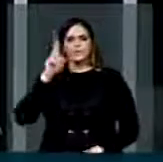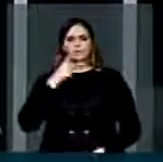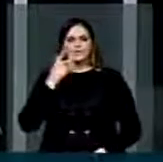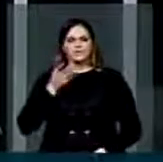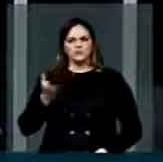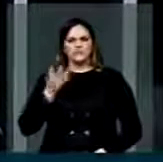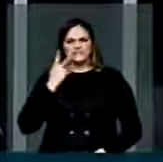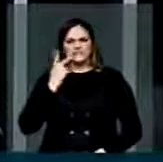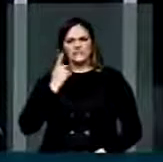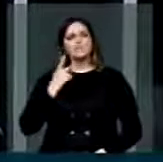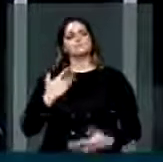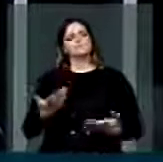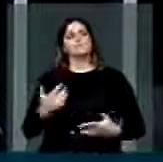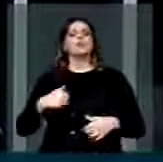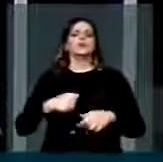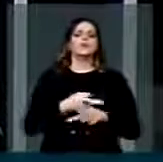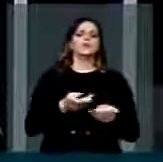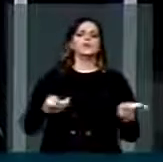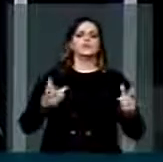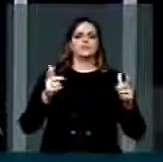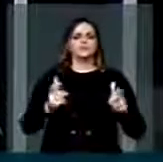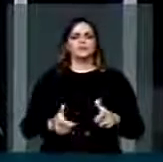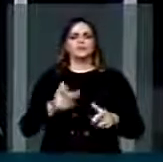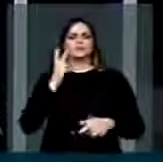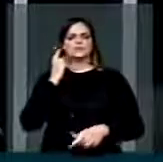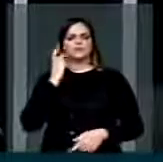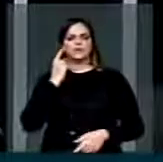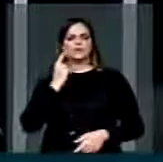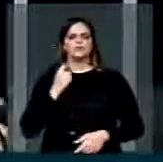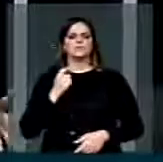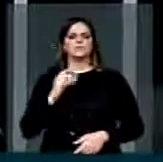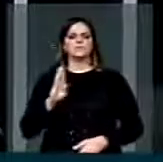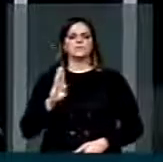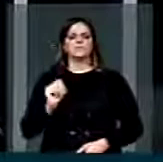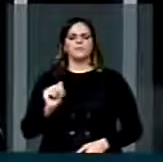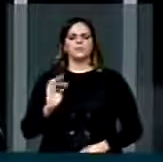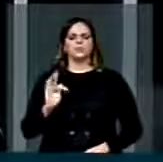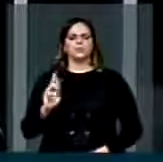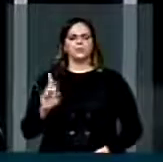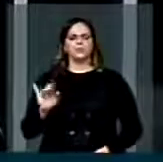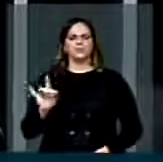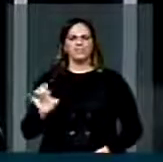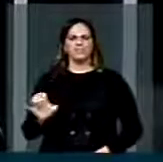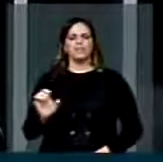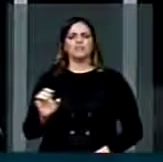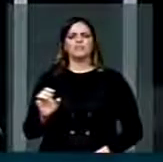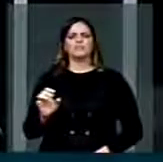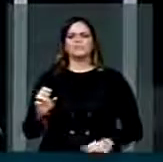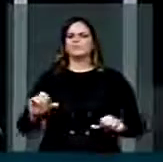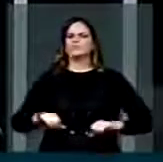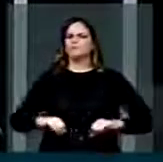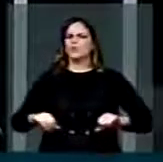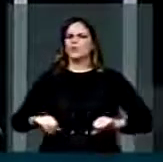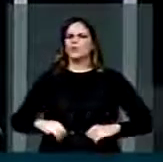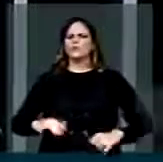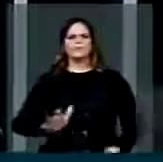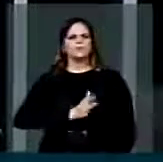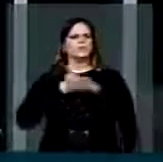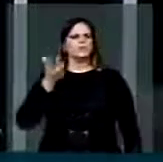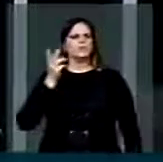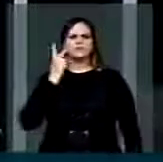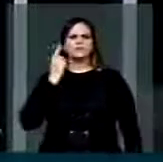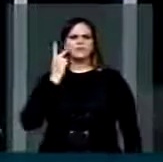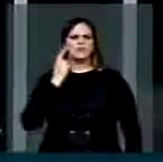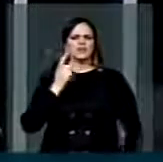no Ceará discutindo a questão dos agentes comunitários de saúde, fui lá em Baturité e vi o quanto o Ceará padece com a seca. Mas,